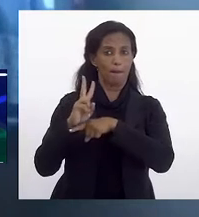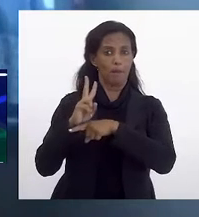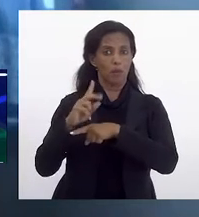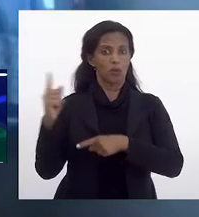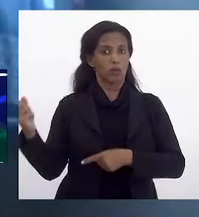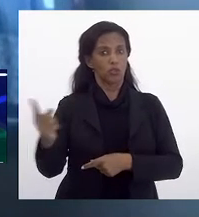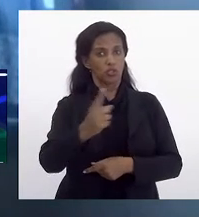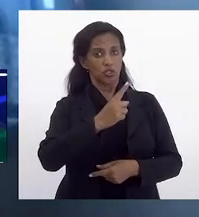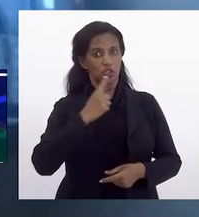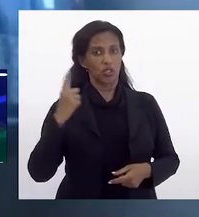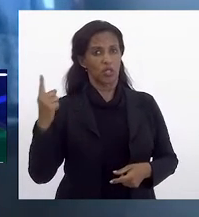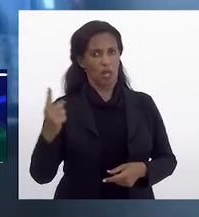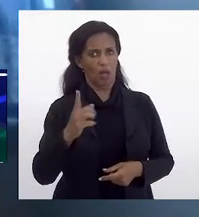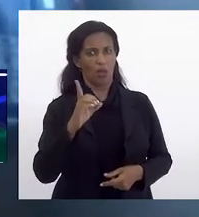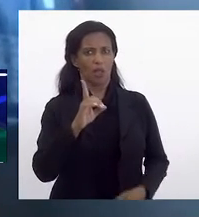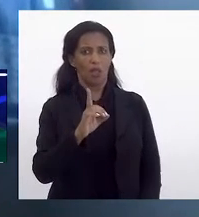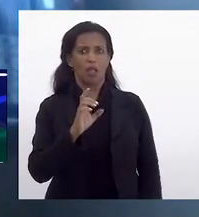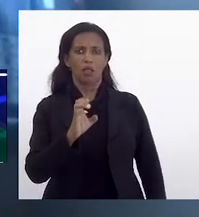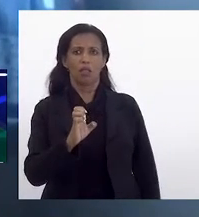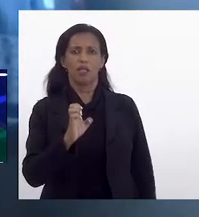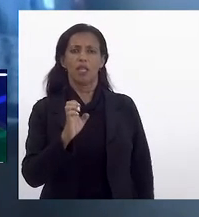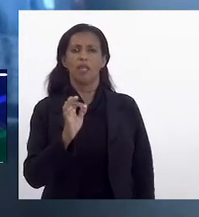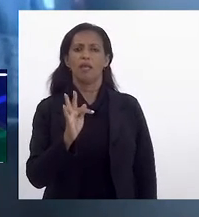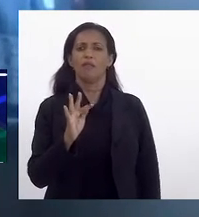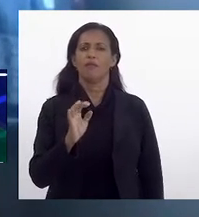da defesa civil, né?